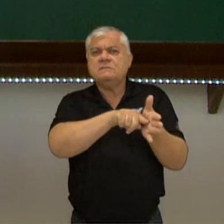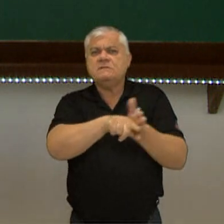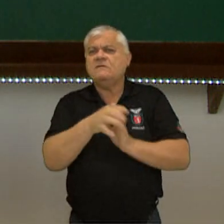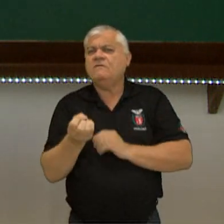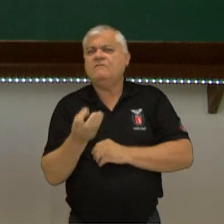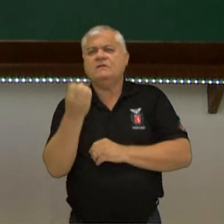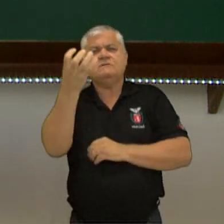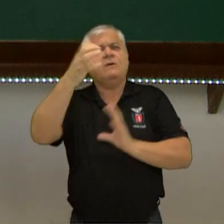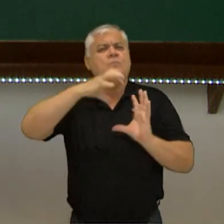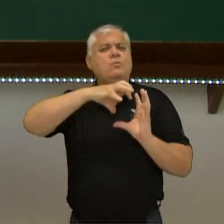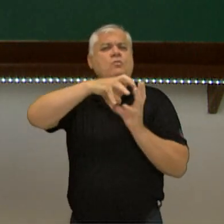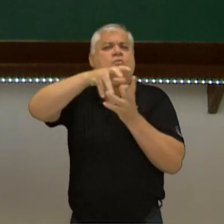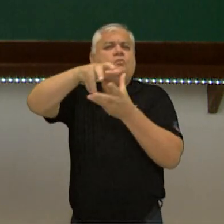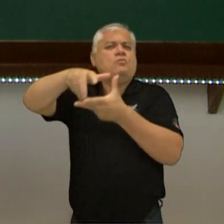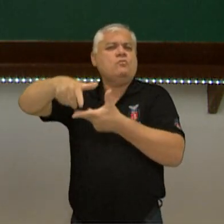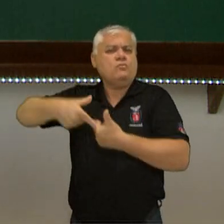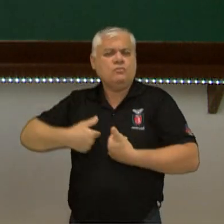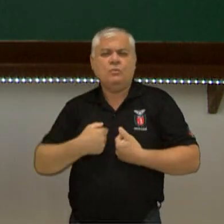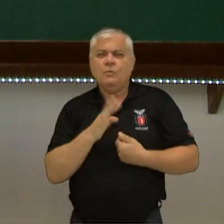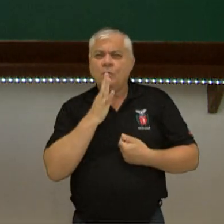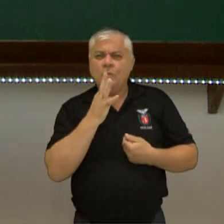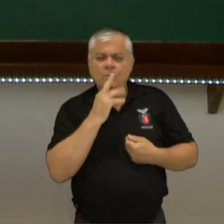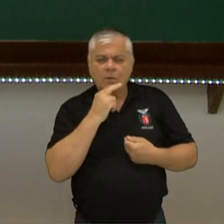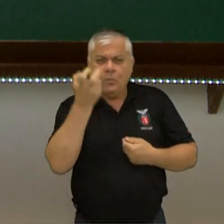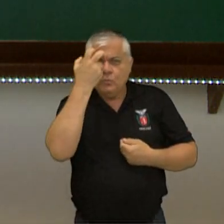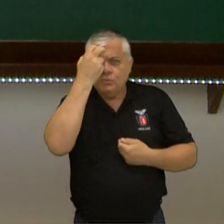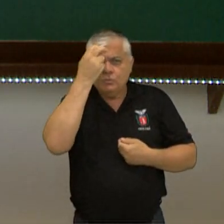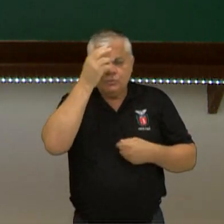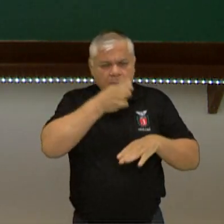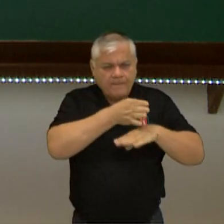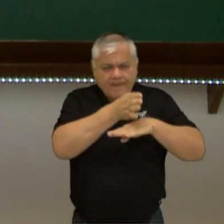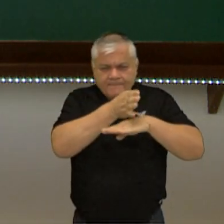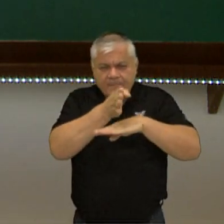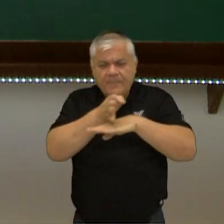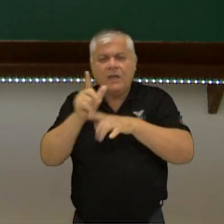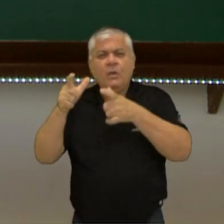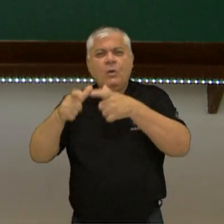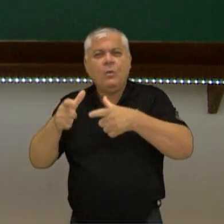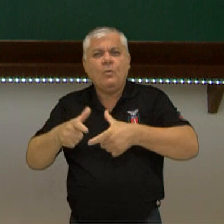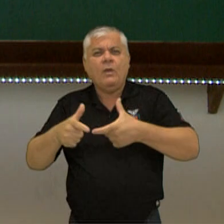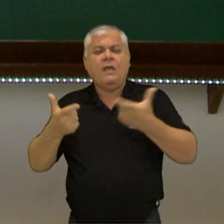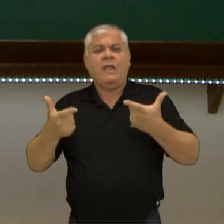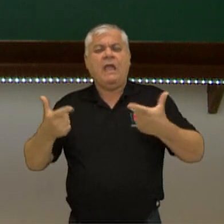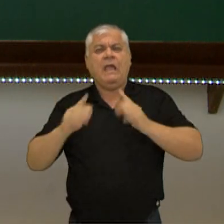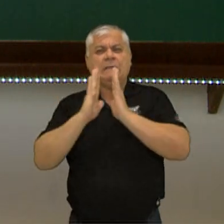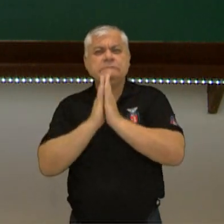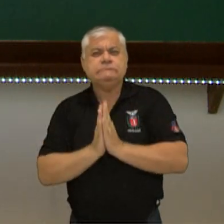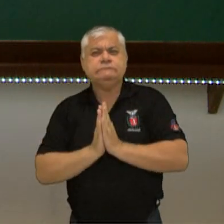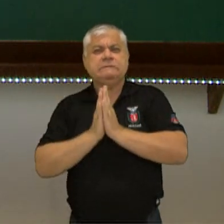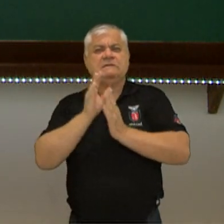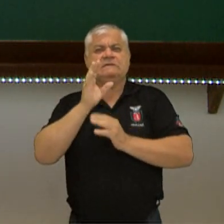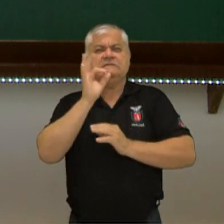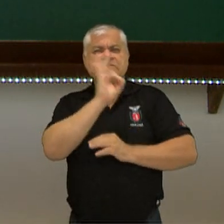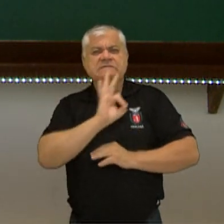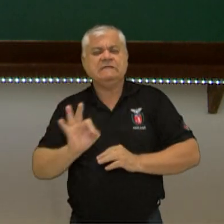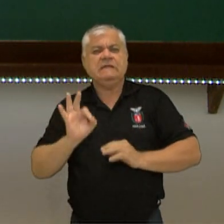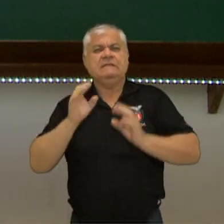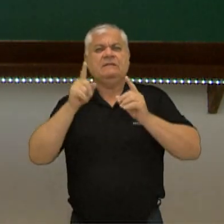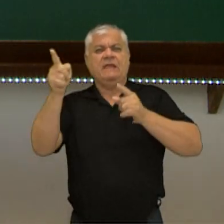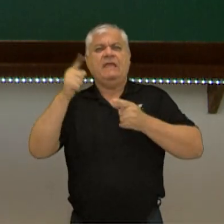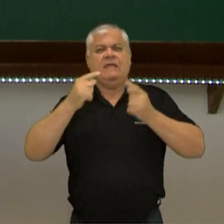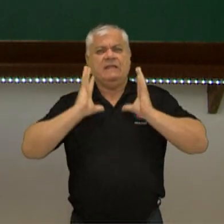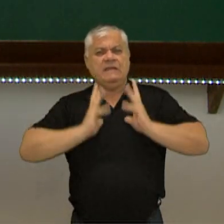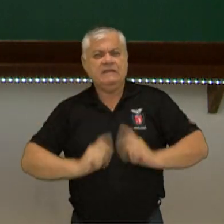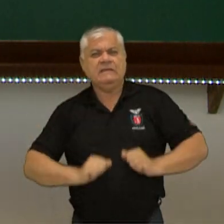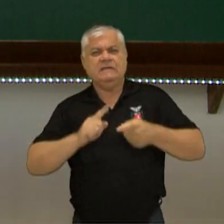pelo mundo, conhecer todas as culturas, religiões, tradições, lugares sagrados, símbolos, textos, ritos, mitos,